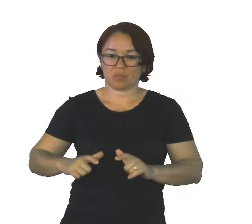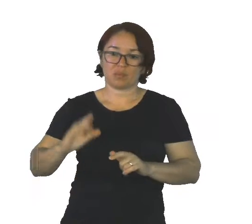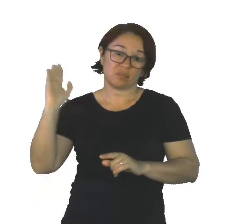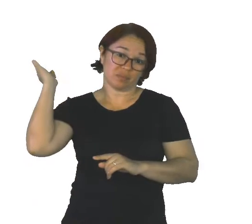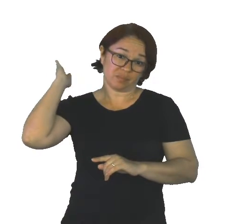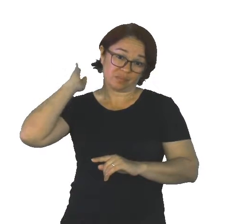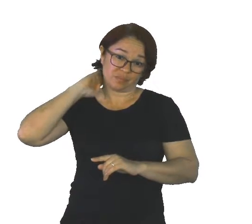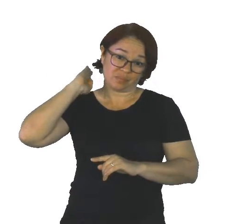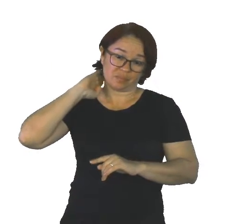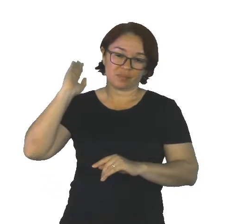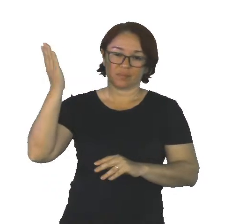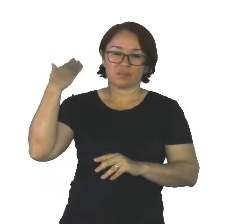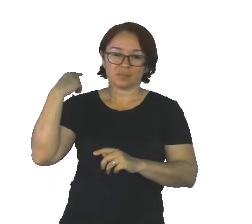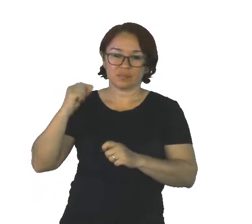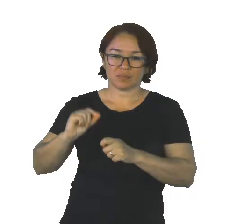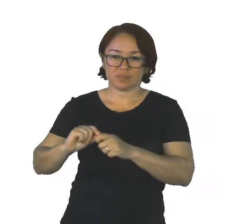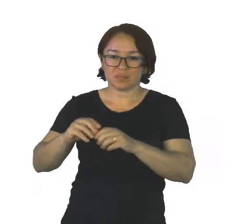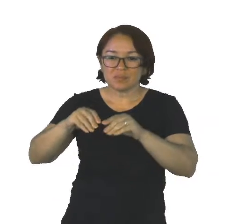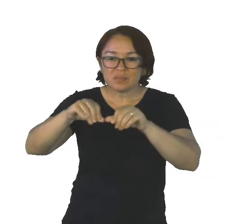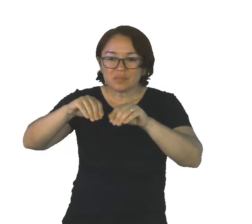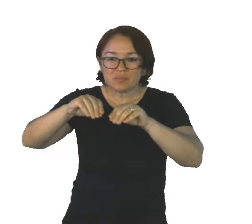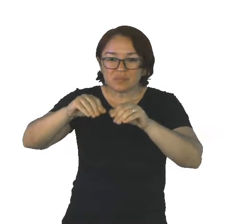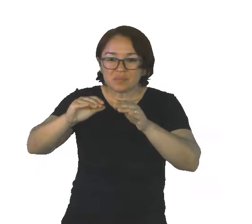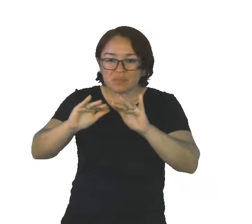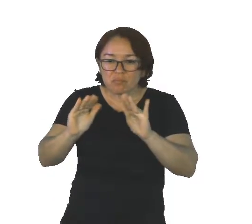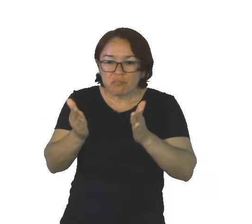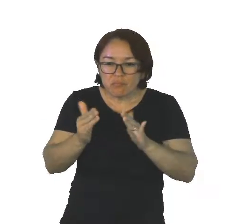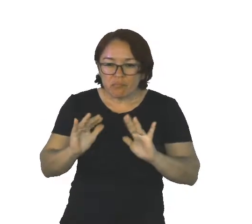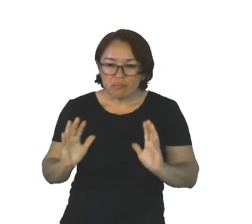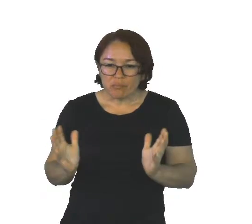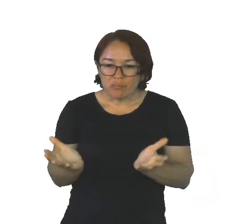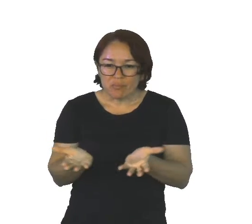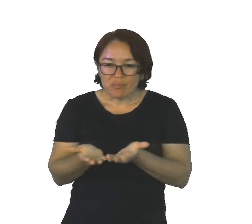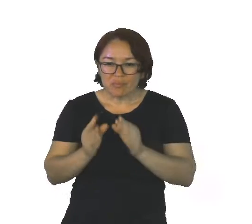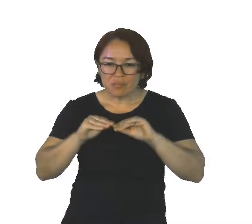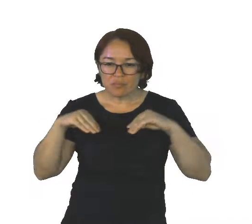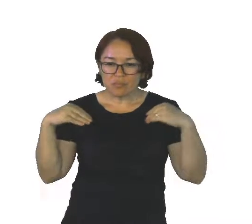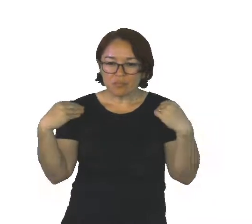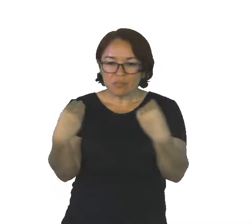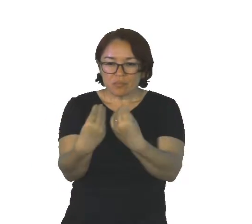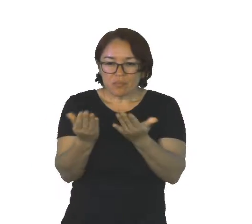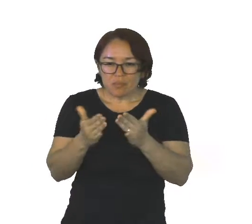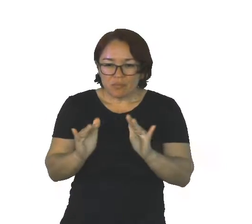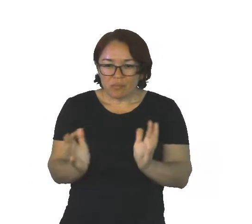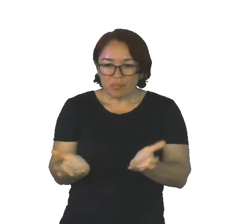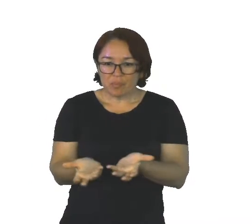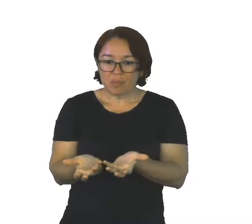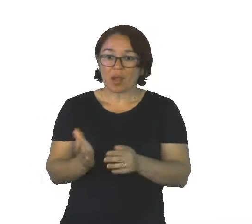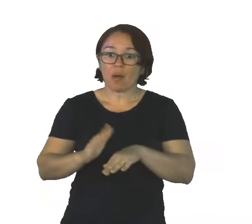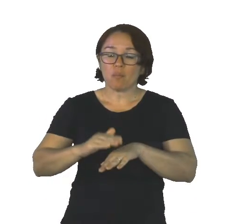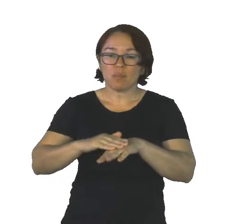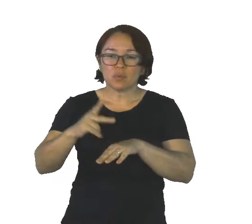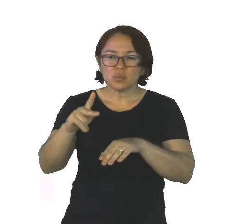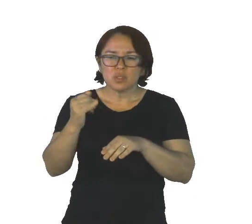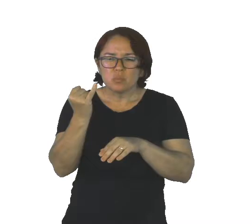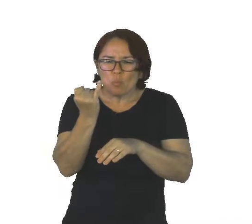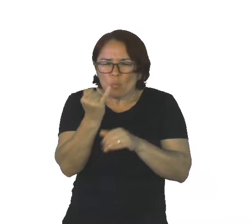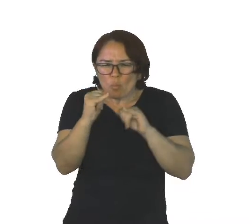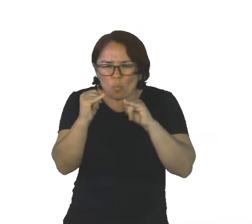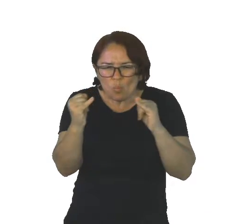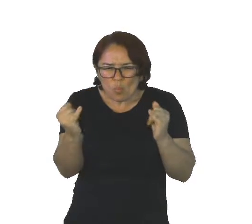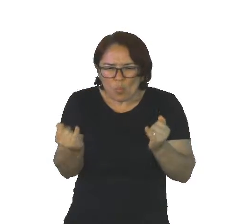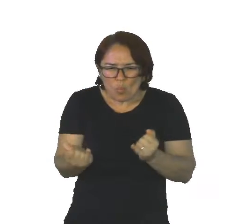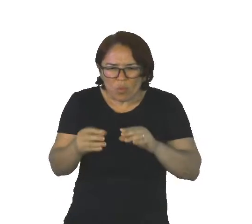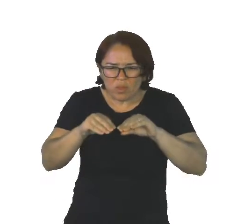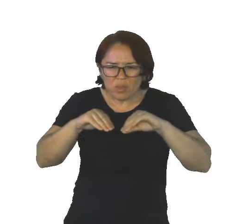cerâmica desenvolvido por eles é muito curioso. Tudo é feito manualmente e em espessura muito fina.